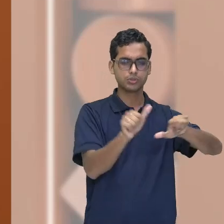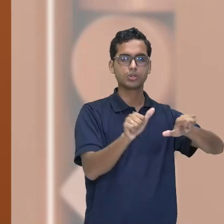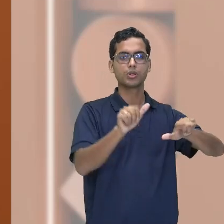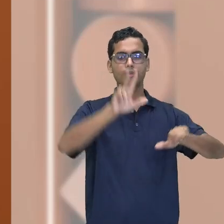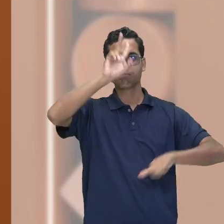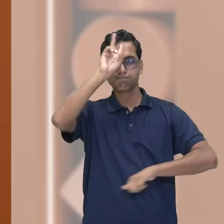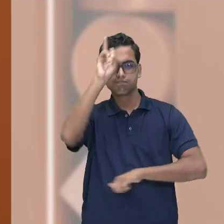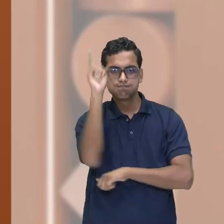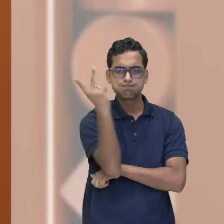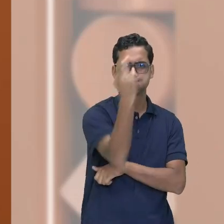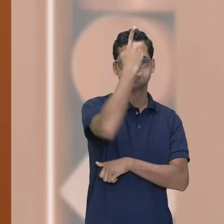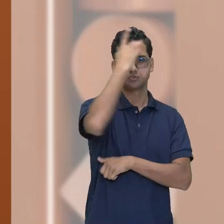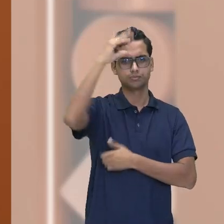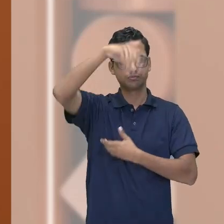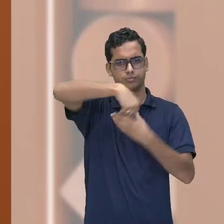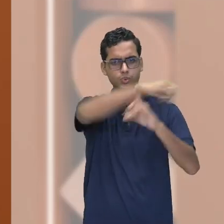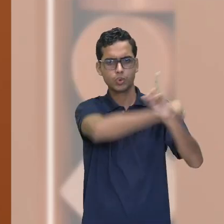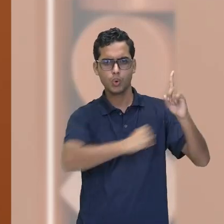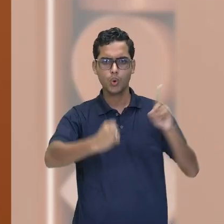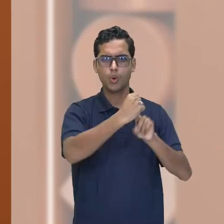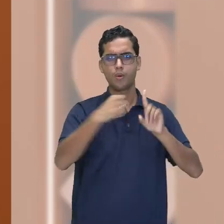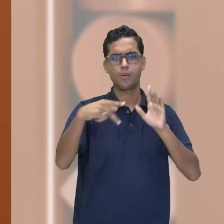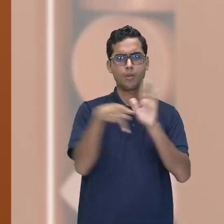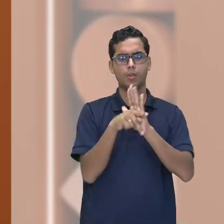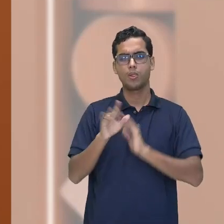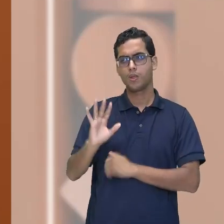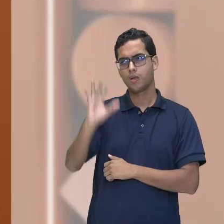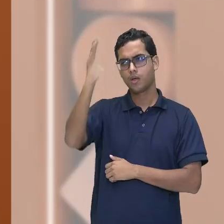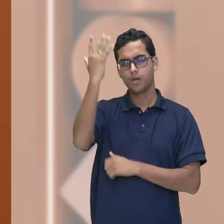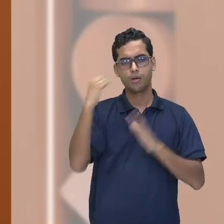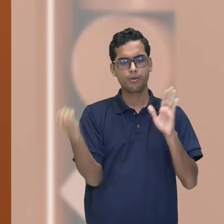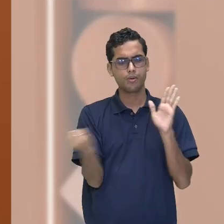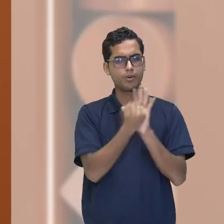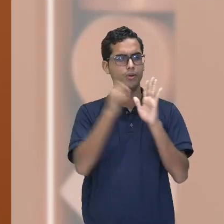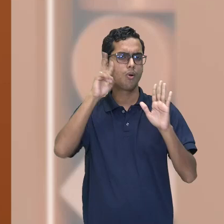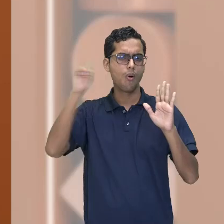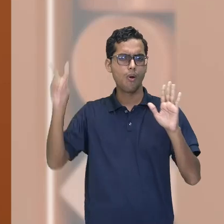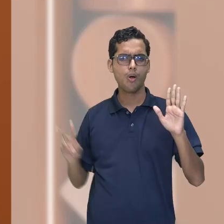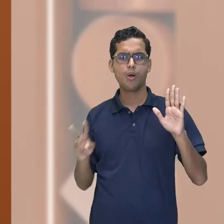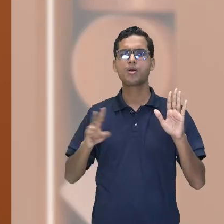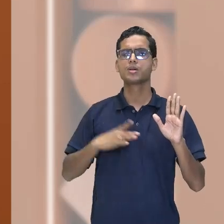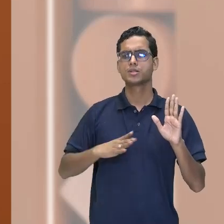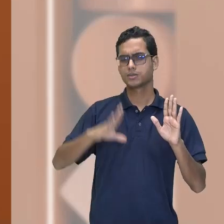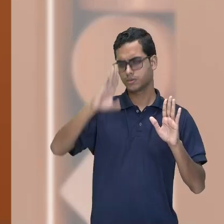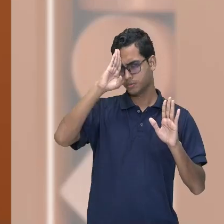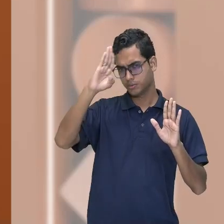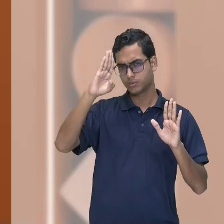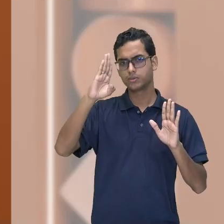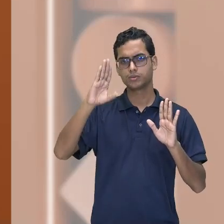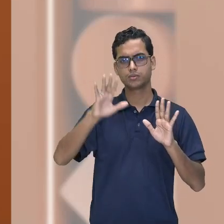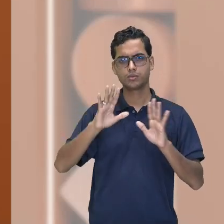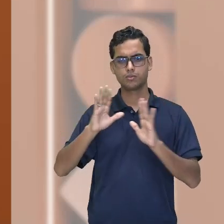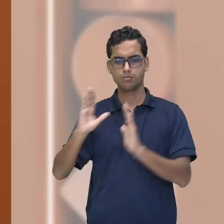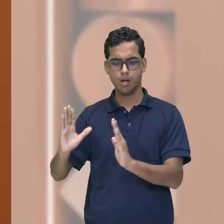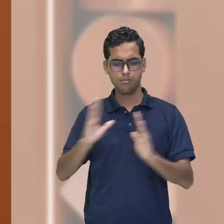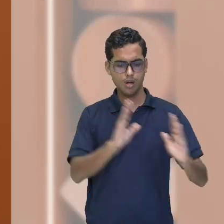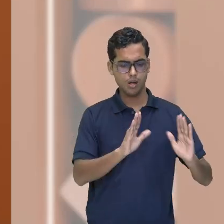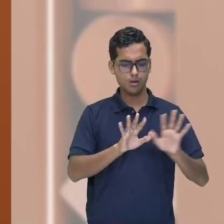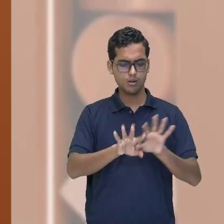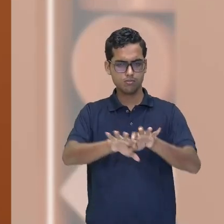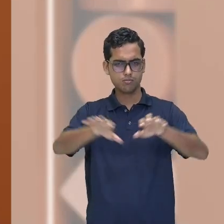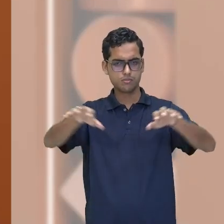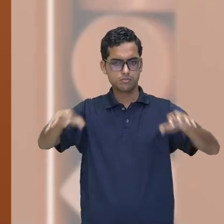que são os chamados eventos históricos que serão responsáveis de marcar essa divisão, tá, no